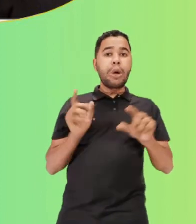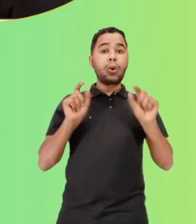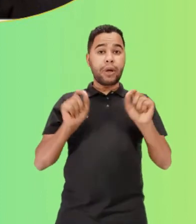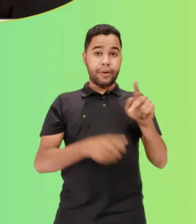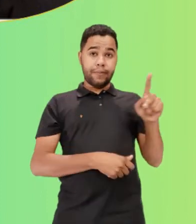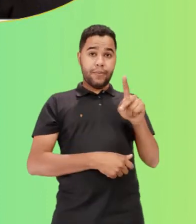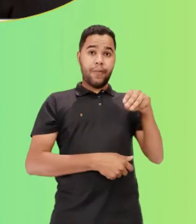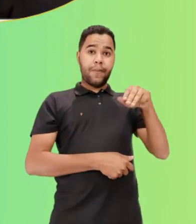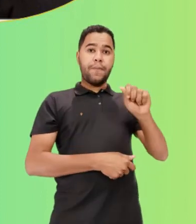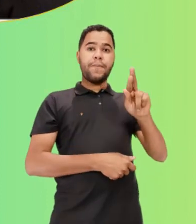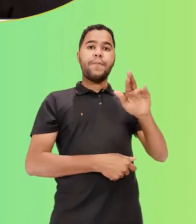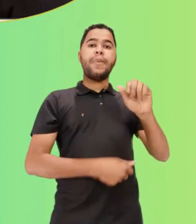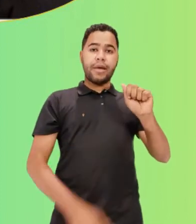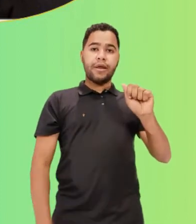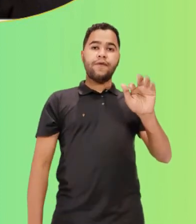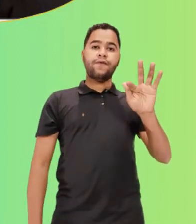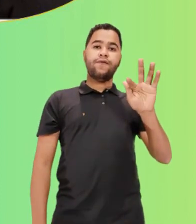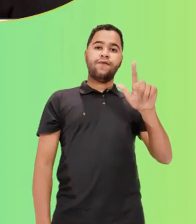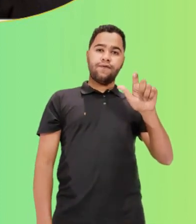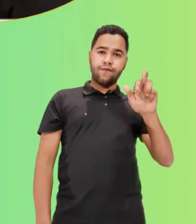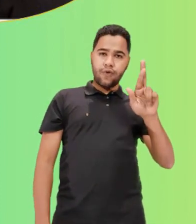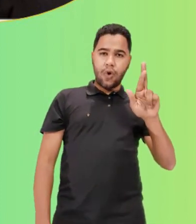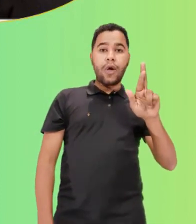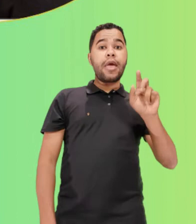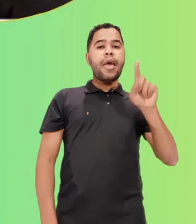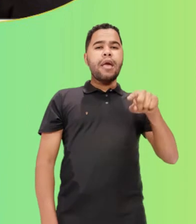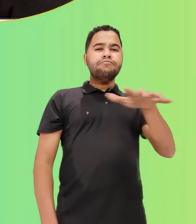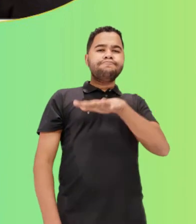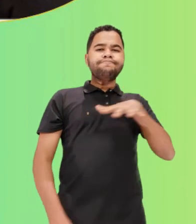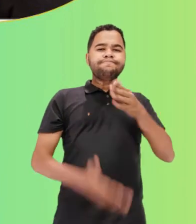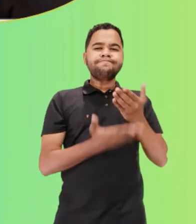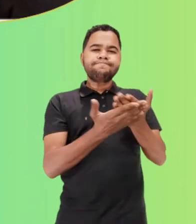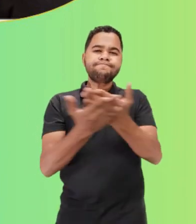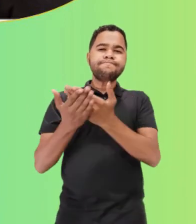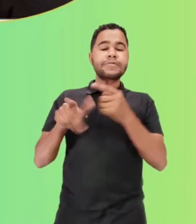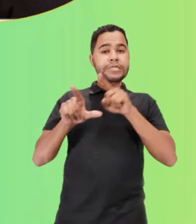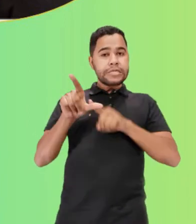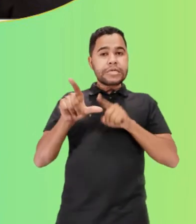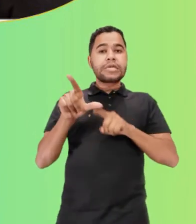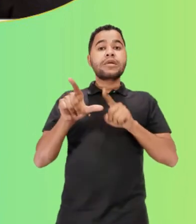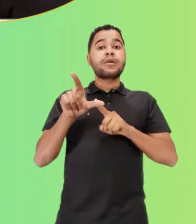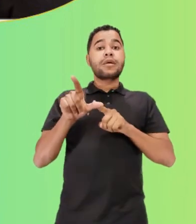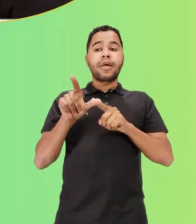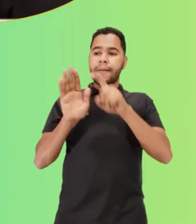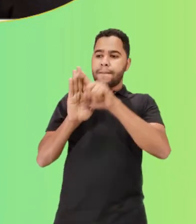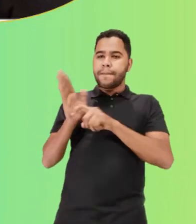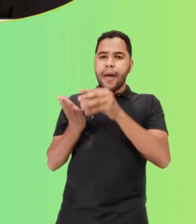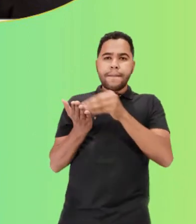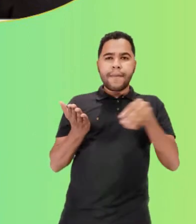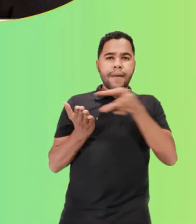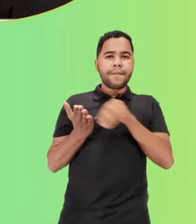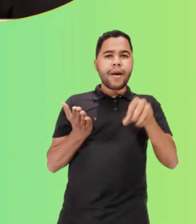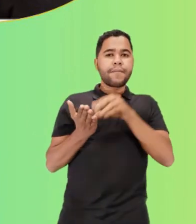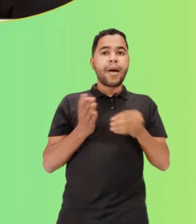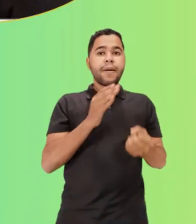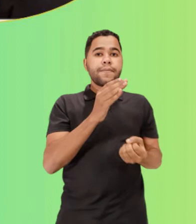A professora Maria Flor de Maio Benfica, uma estudiosa da área de letras, afirma que a retextualização é o